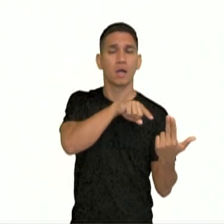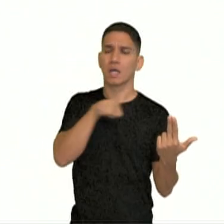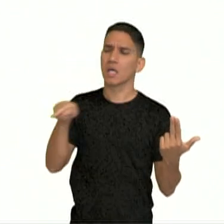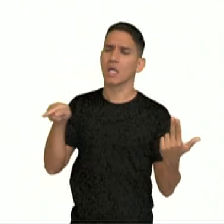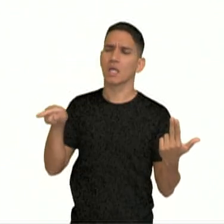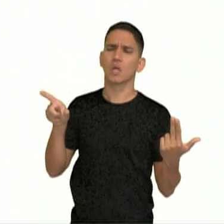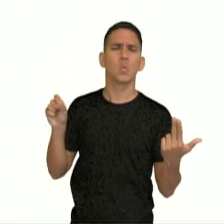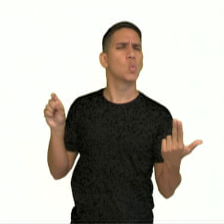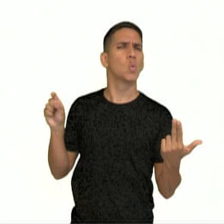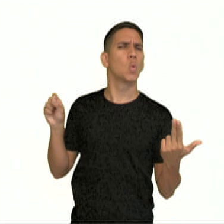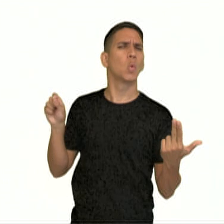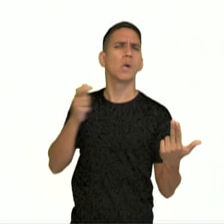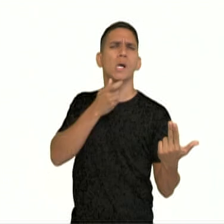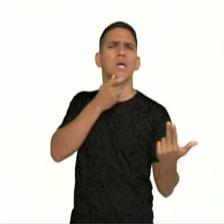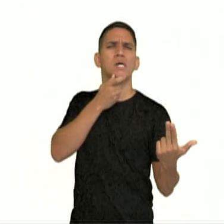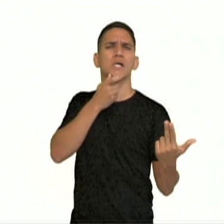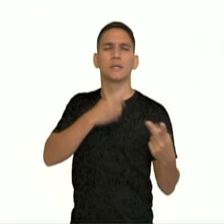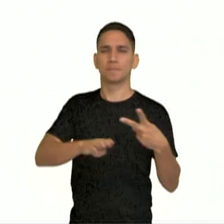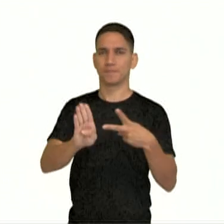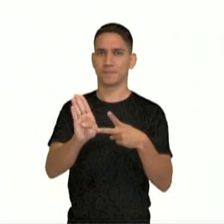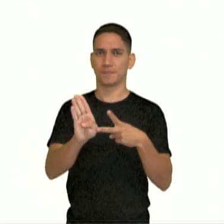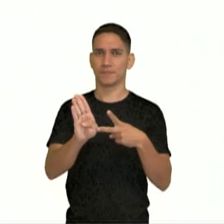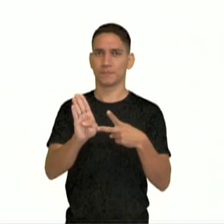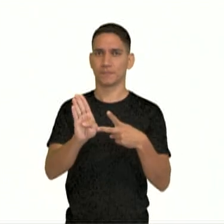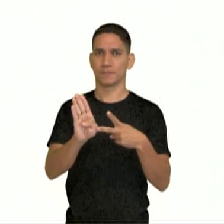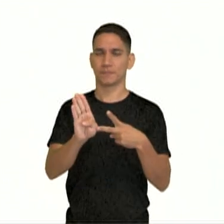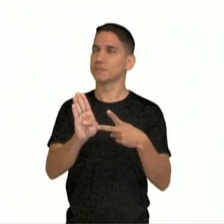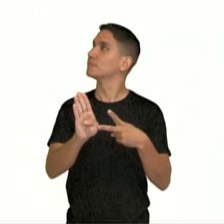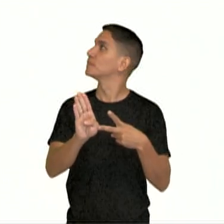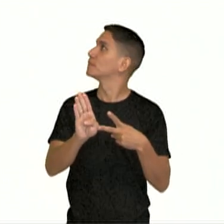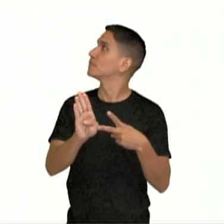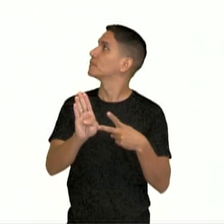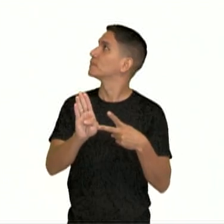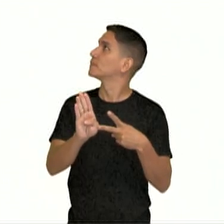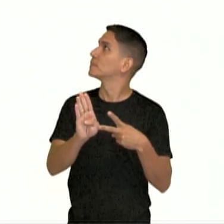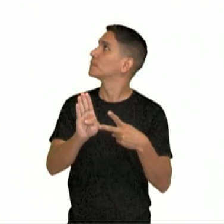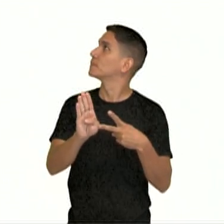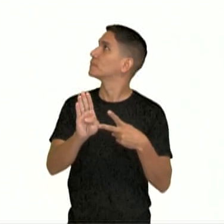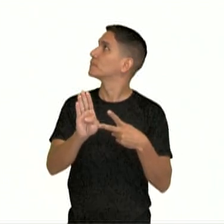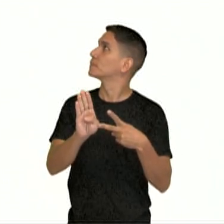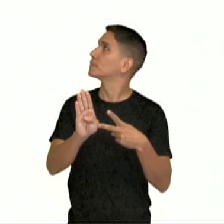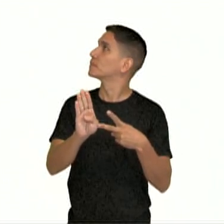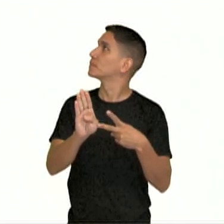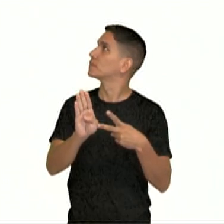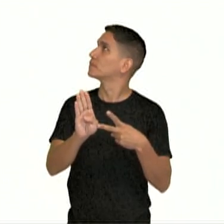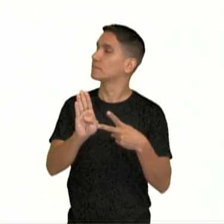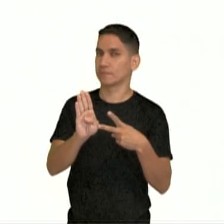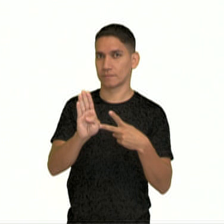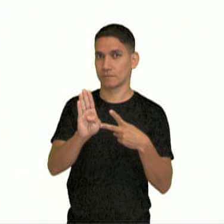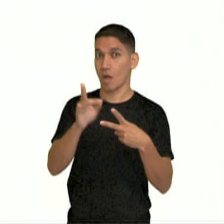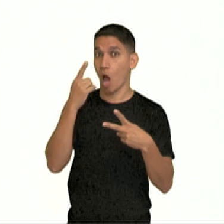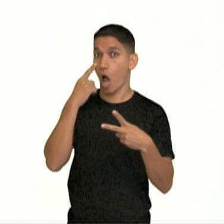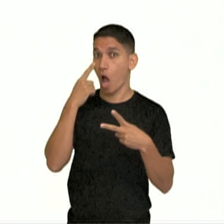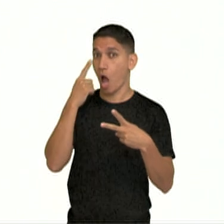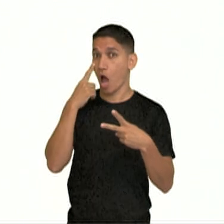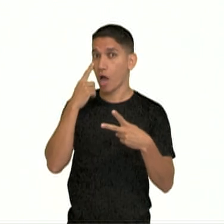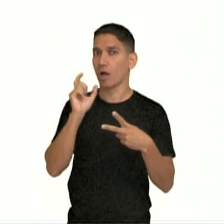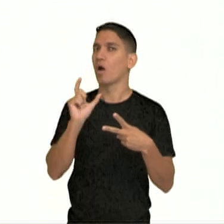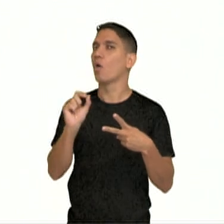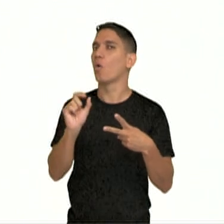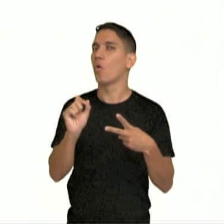ele em inglês? Letra B. She is my mom's daughter. Olha lá.